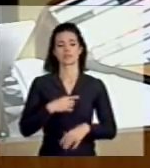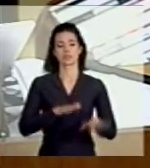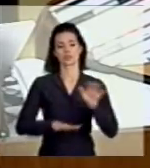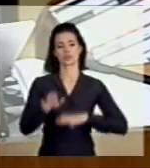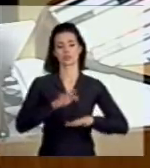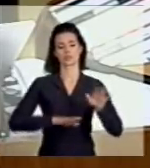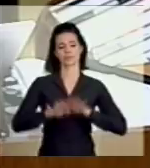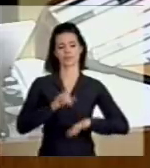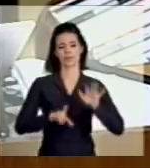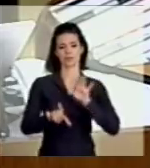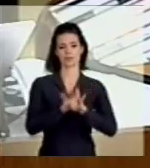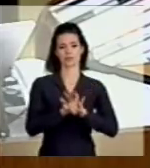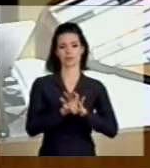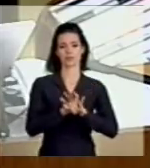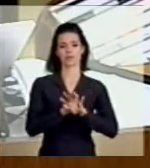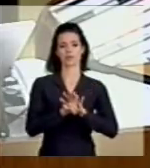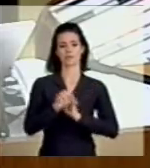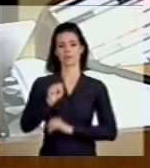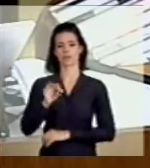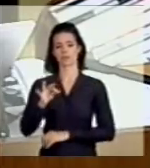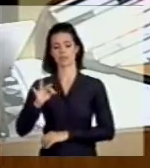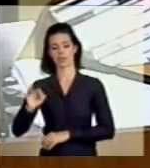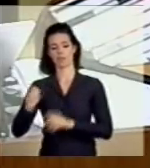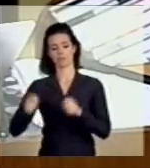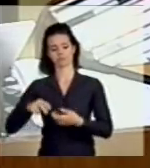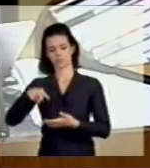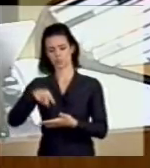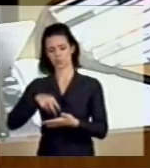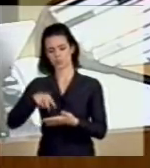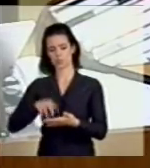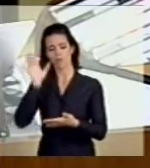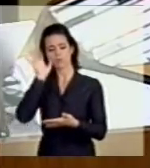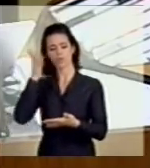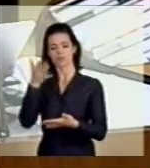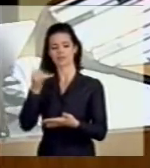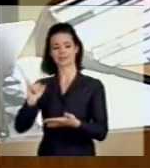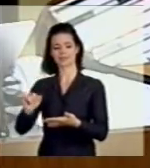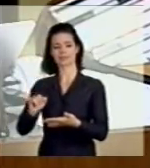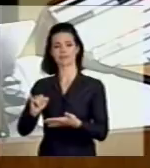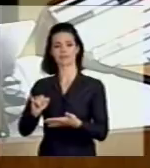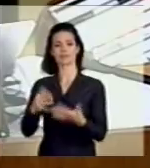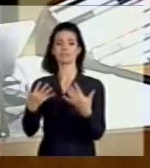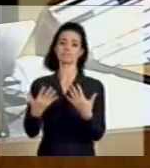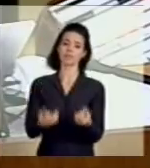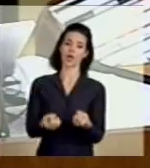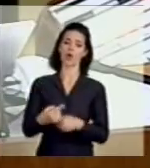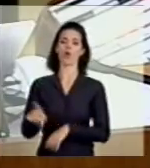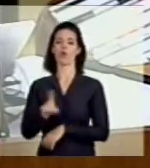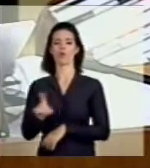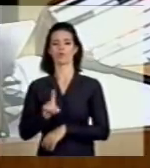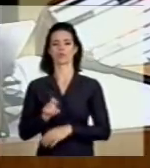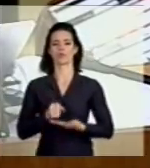para que o Supremo Tribunal Federal possa se debruçar sobre o feito para decidir se a avença merece ou não a chancela